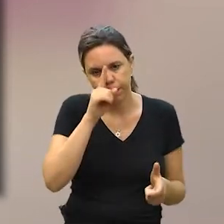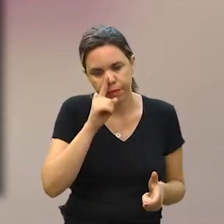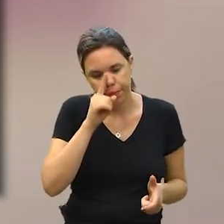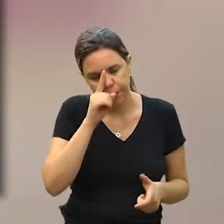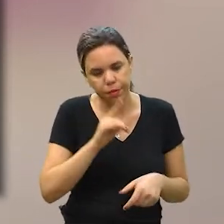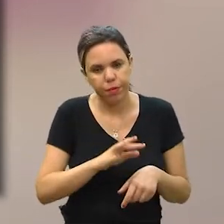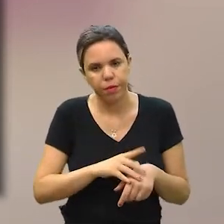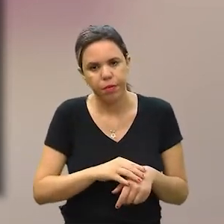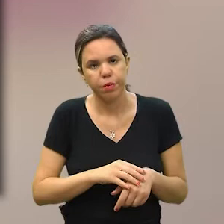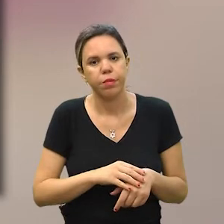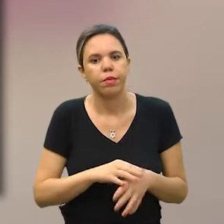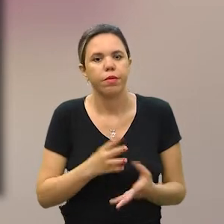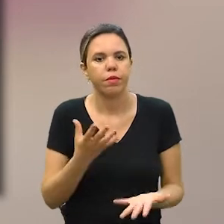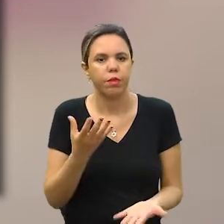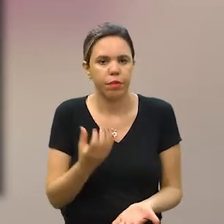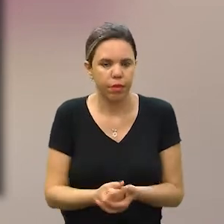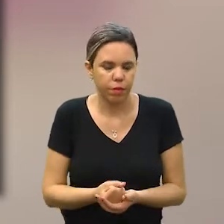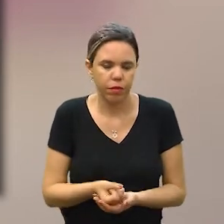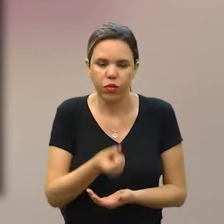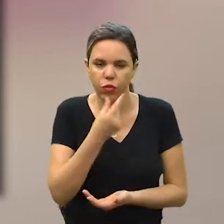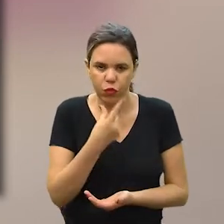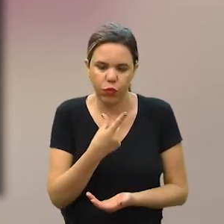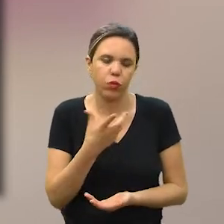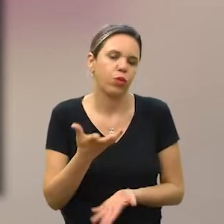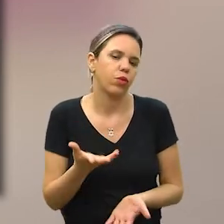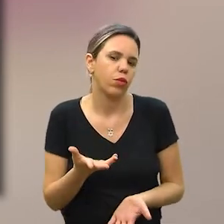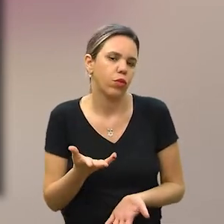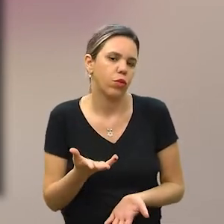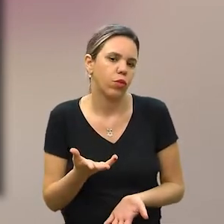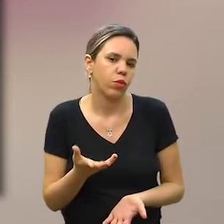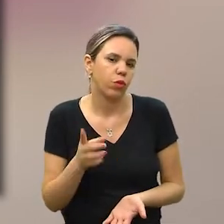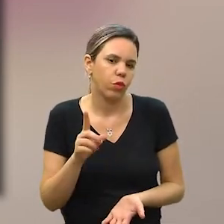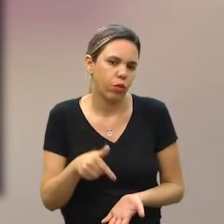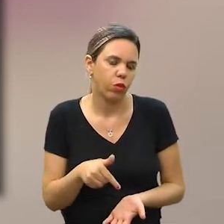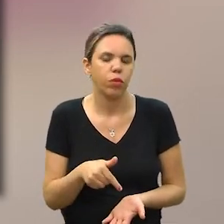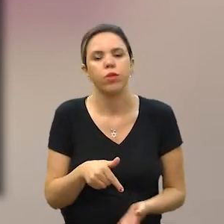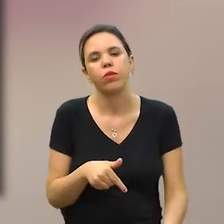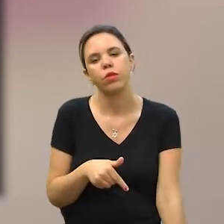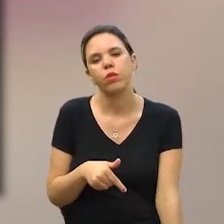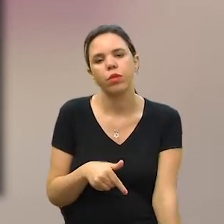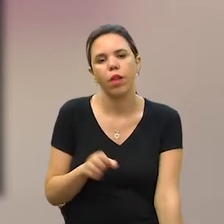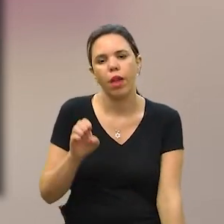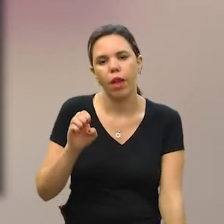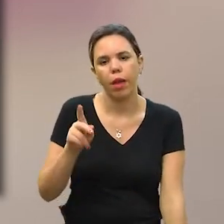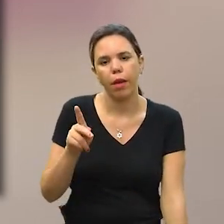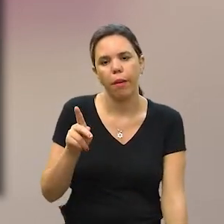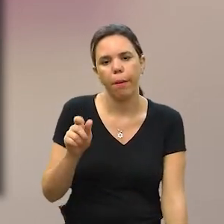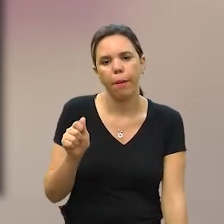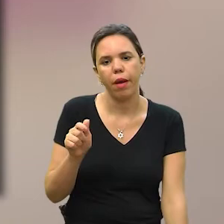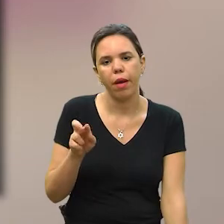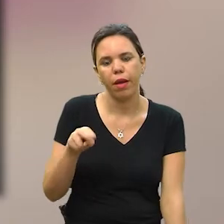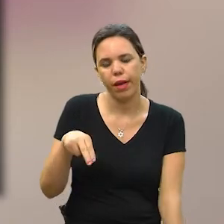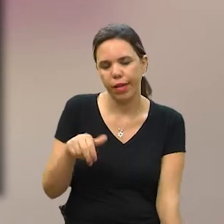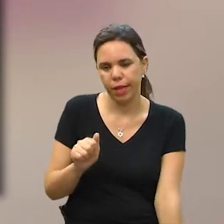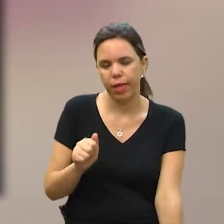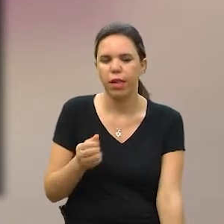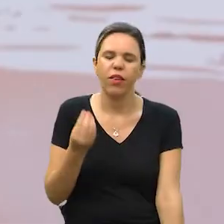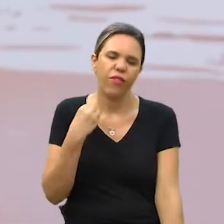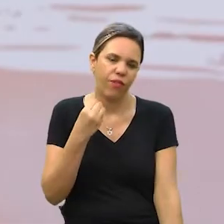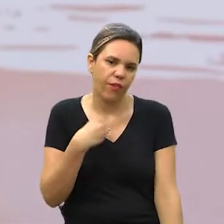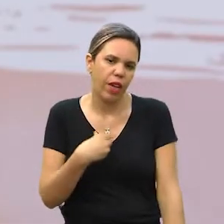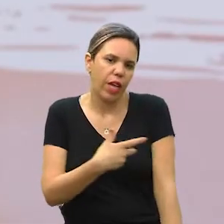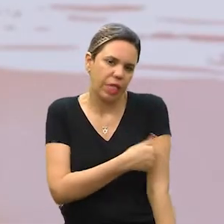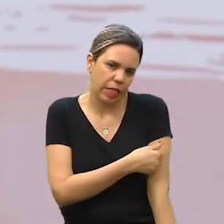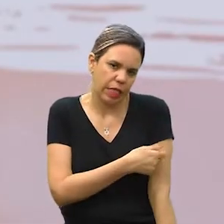para trombose vão receber essa anticoagulação com essas heparinas de baixo peso molecular.